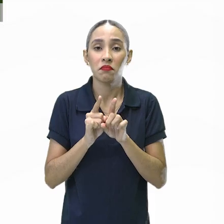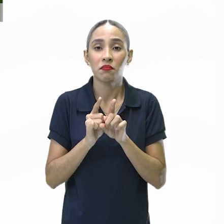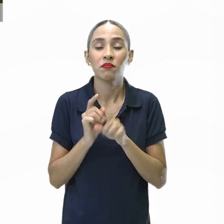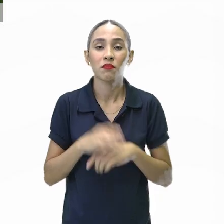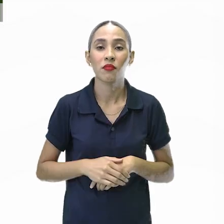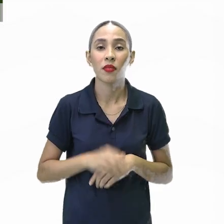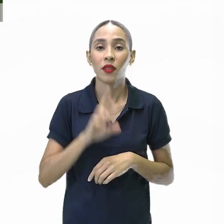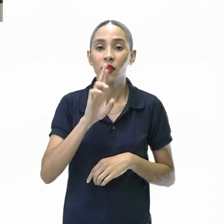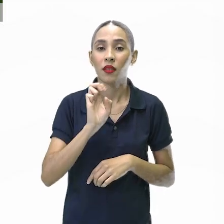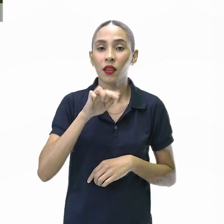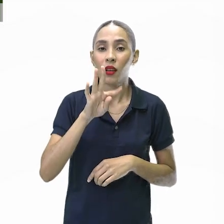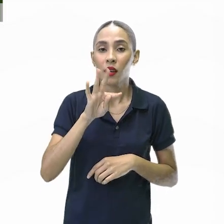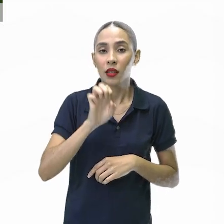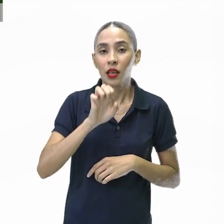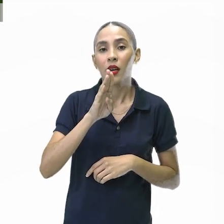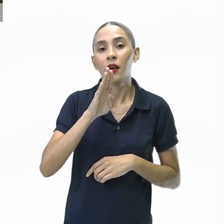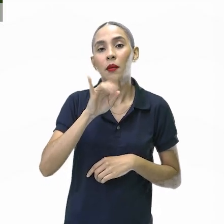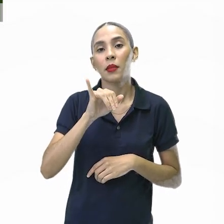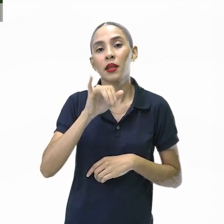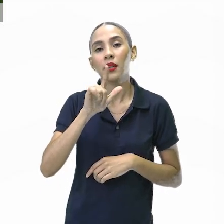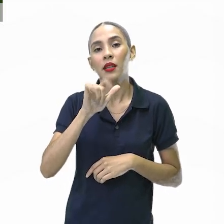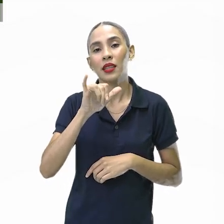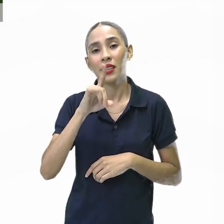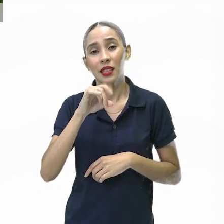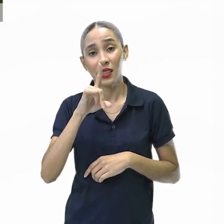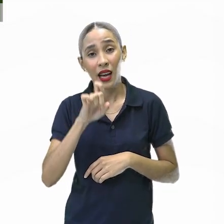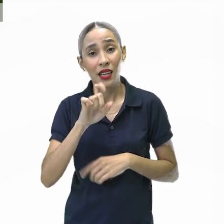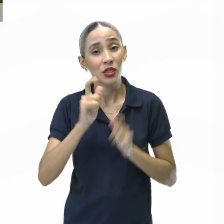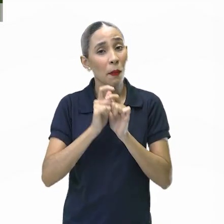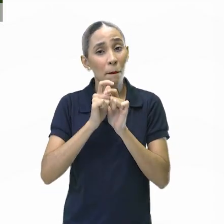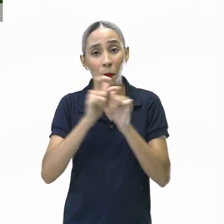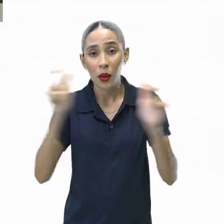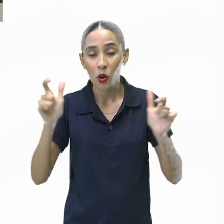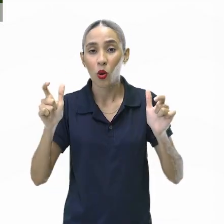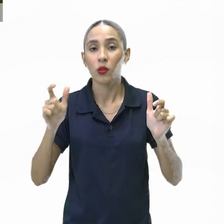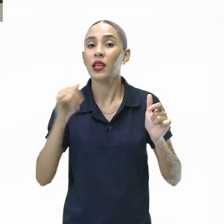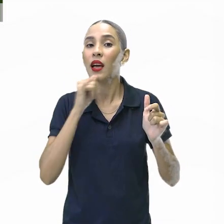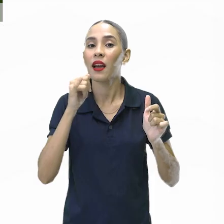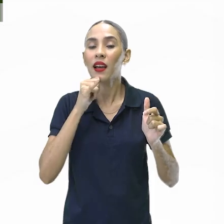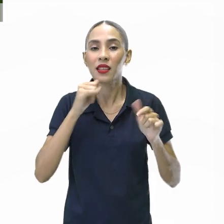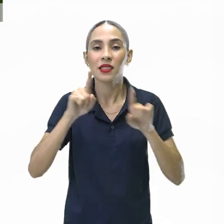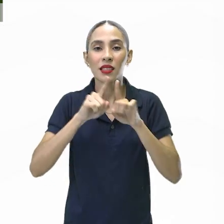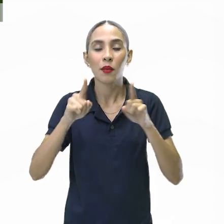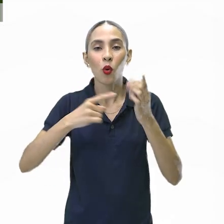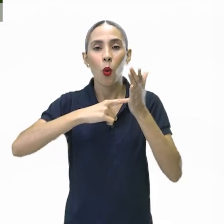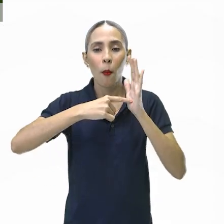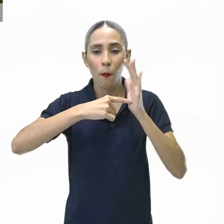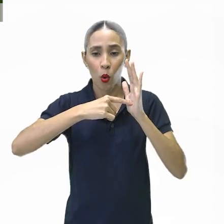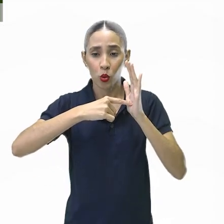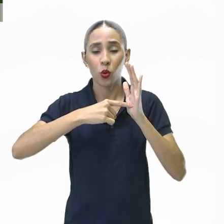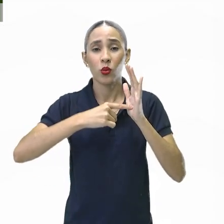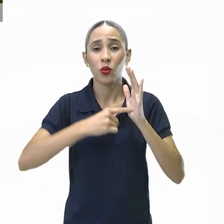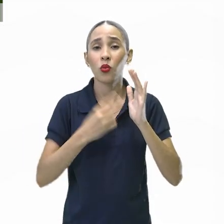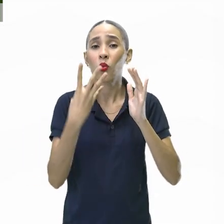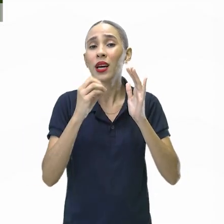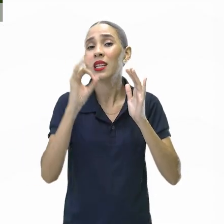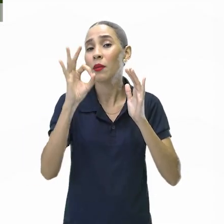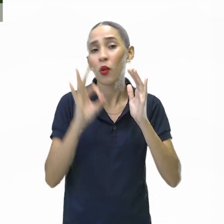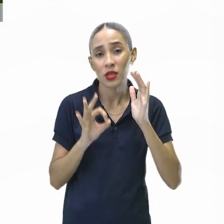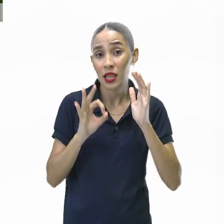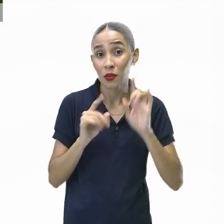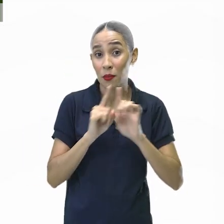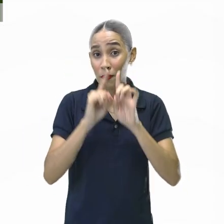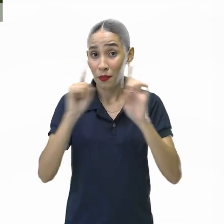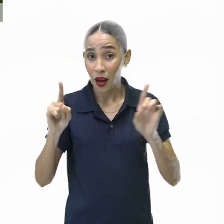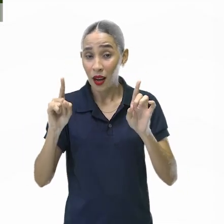A rentabilidade é muito maior, né? O motor a combustão tem o seu rendimento muito baixo, de 40%. Já